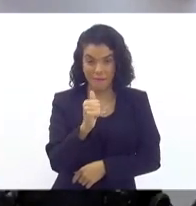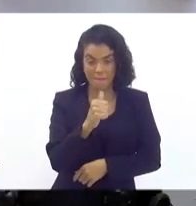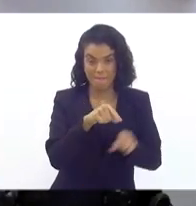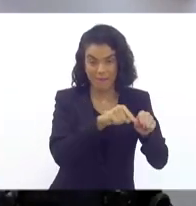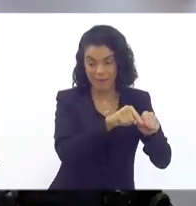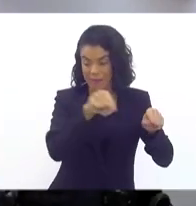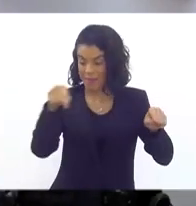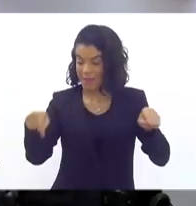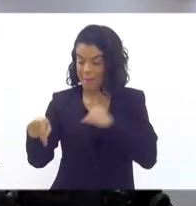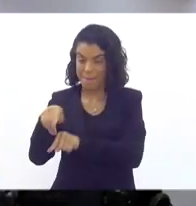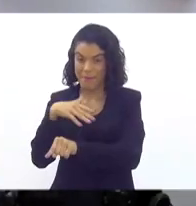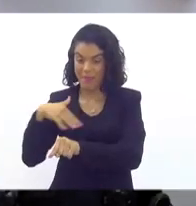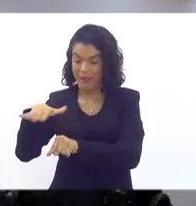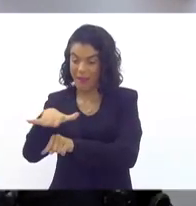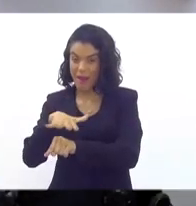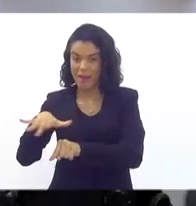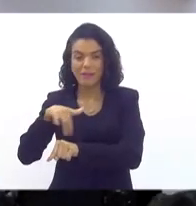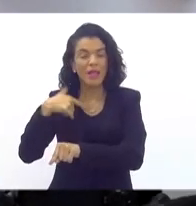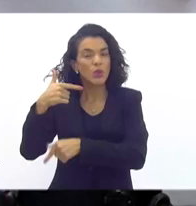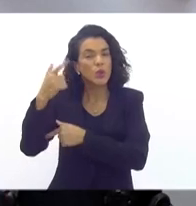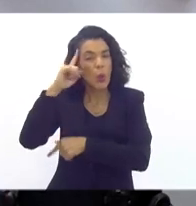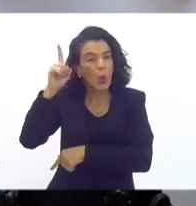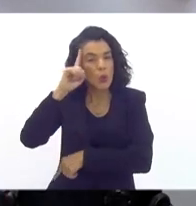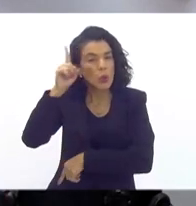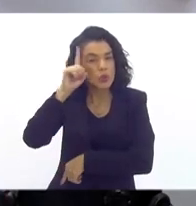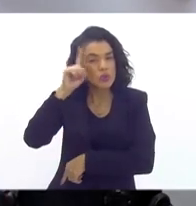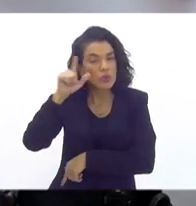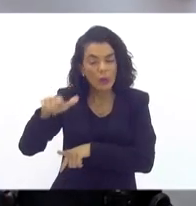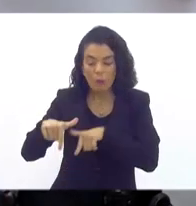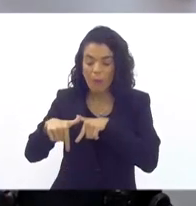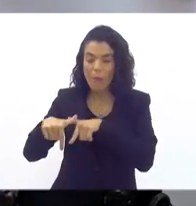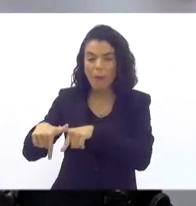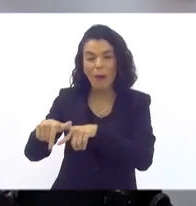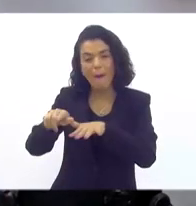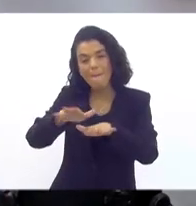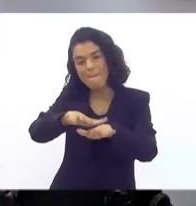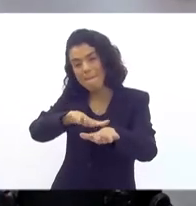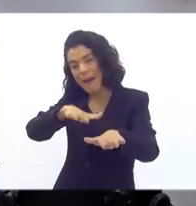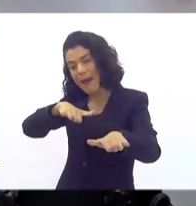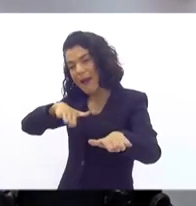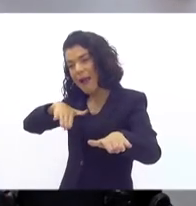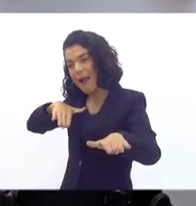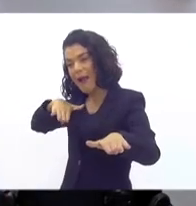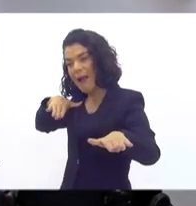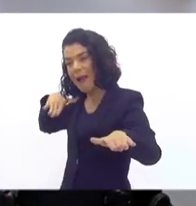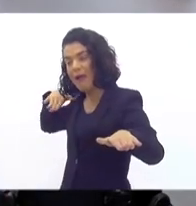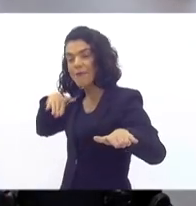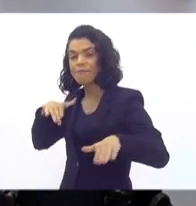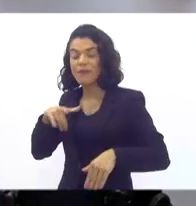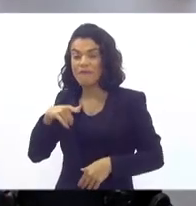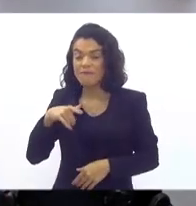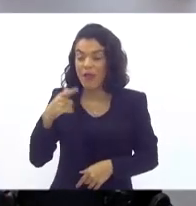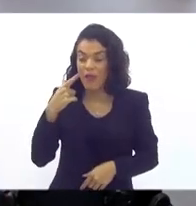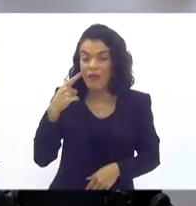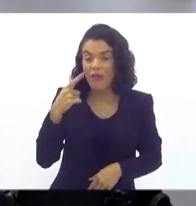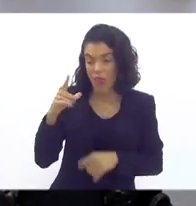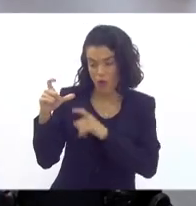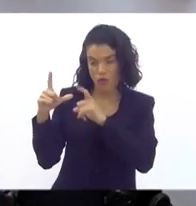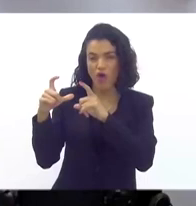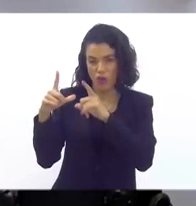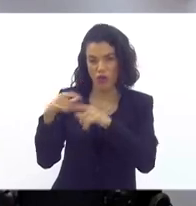tem operação todo dia que é aquela operação quilometra que aí você pega e vai verificar Como Eu